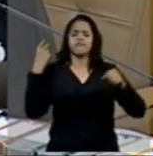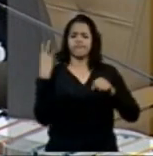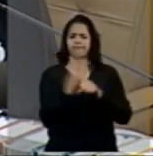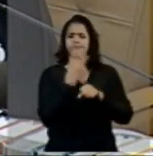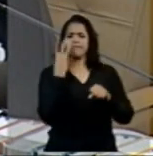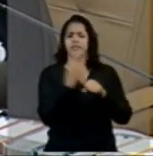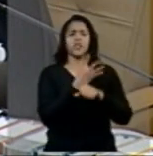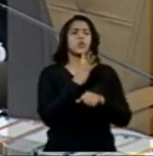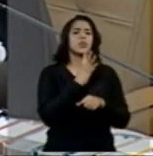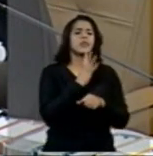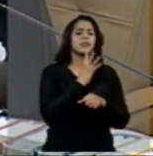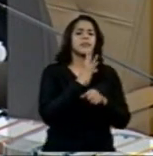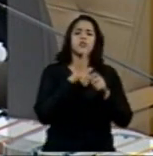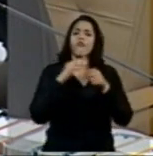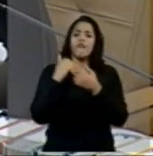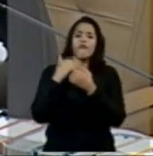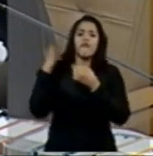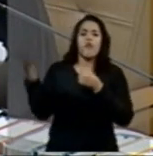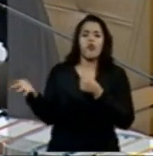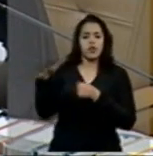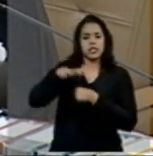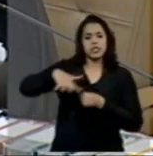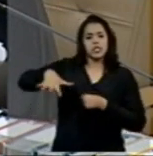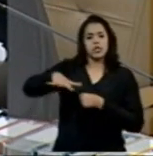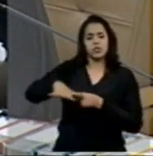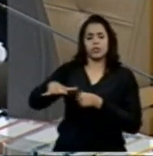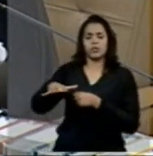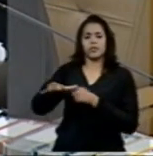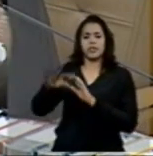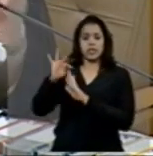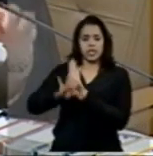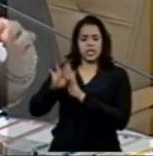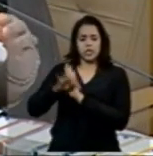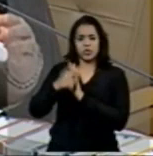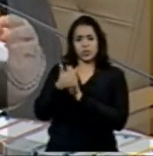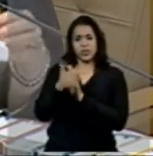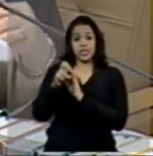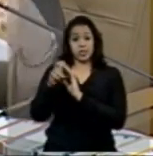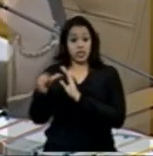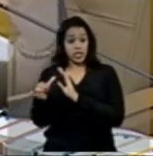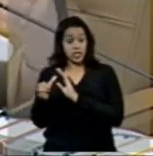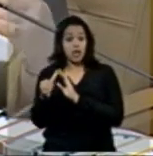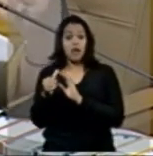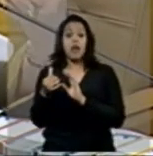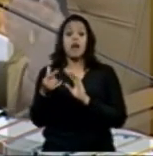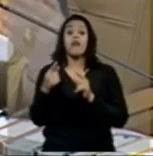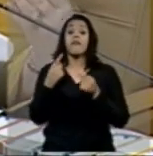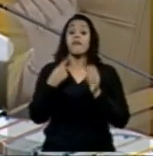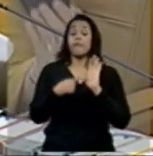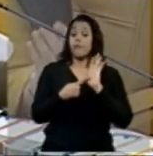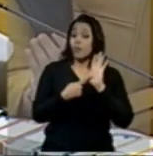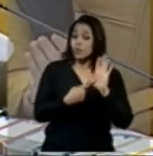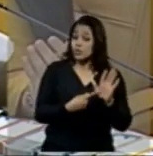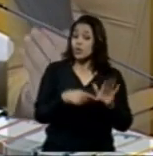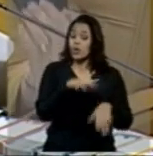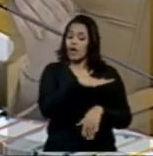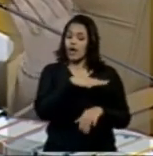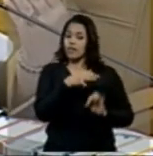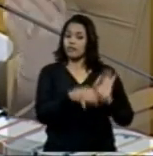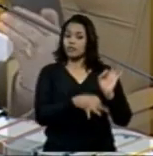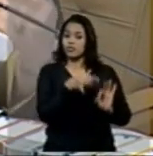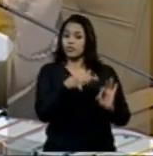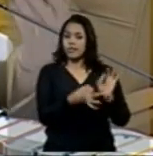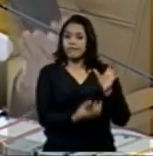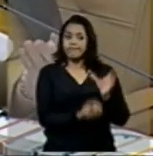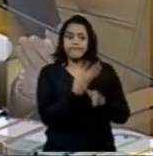terceirização fora dos setores apontados pela súmula 256 levou a jurisprudência paulatinamente